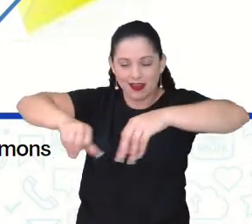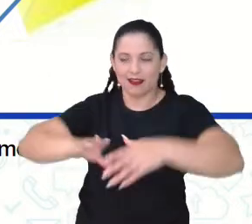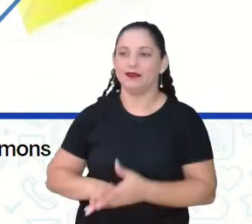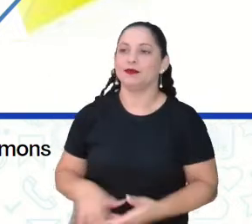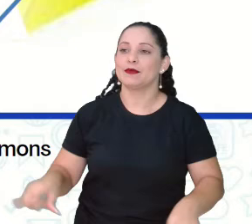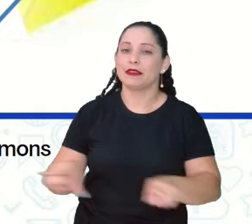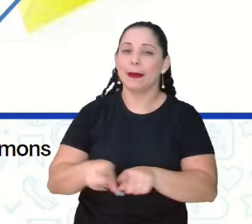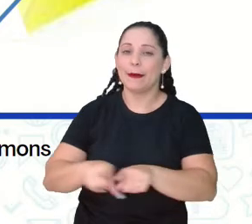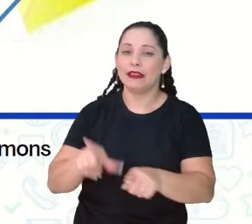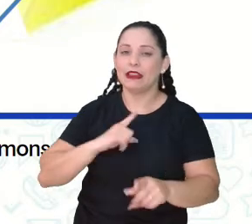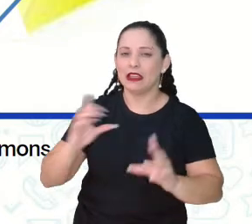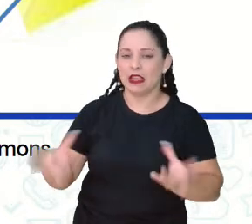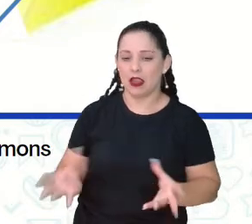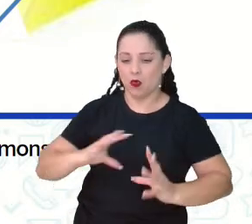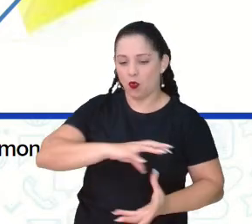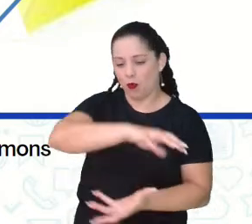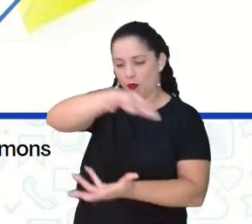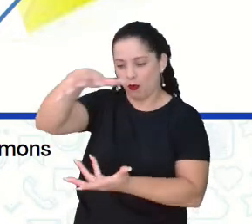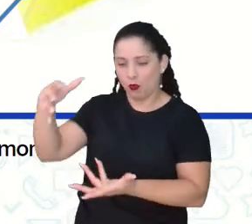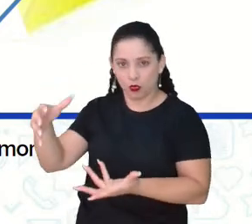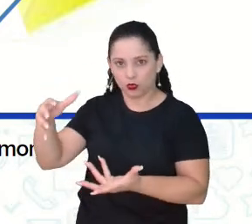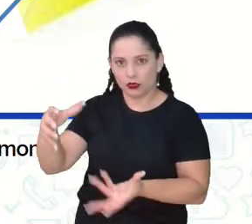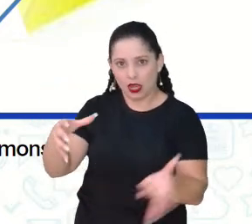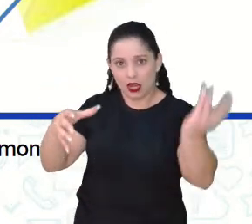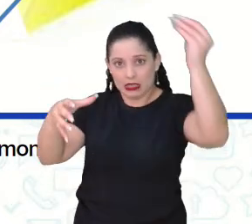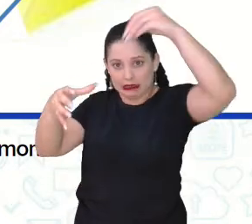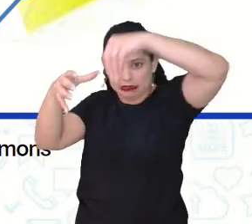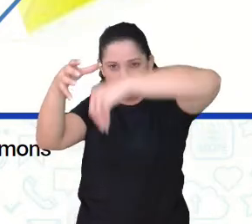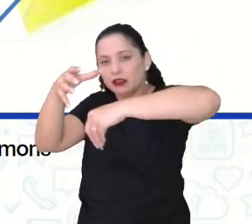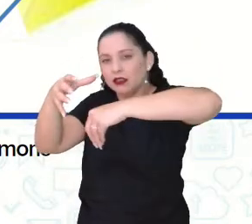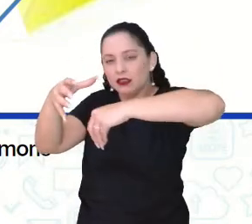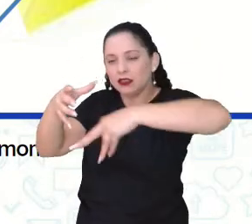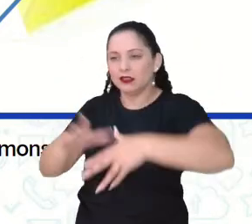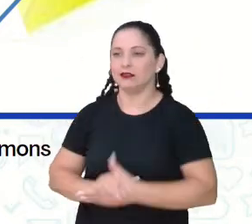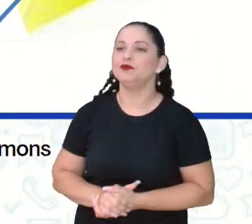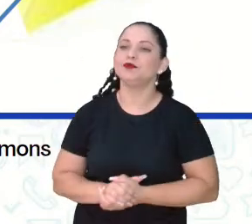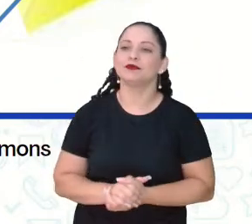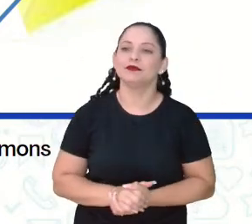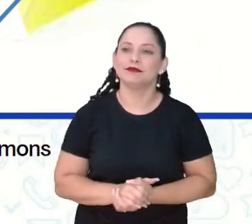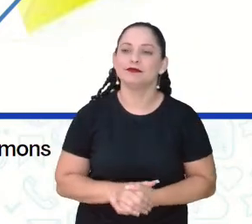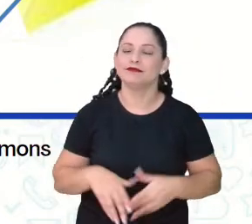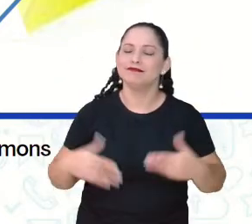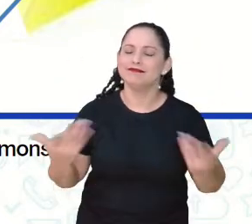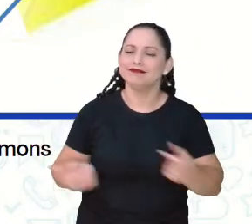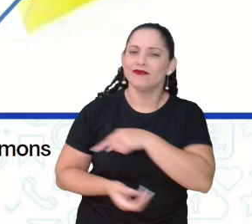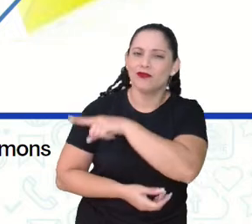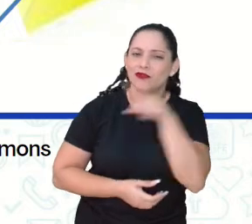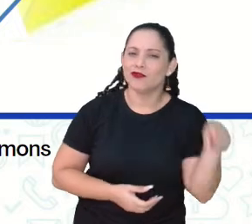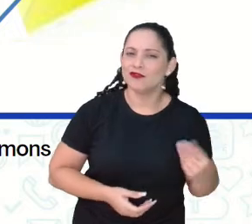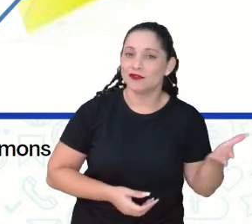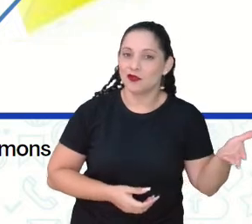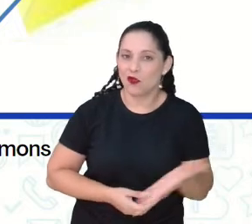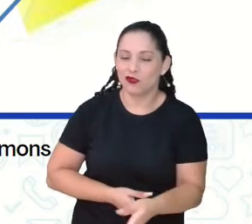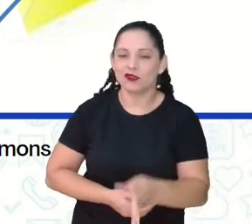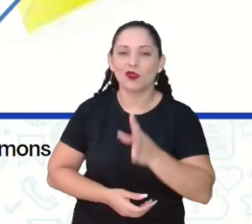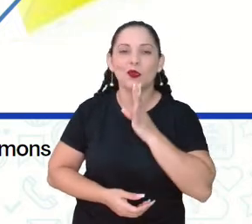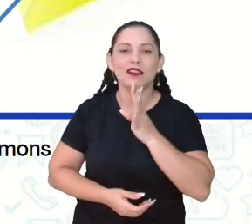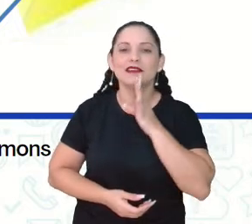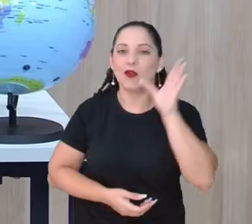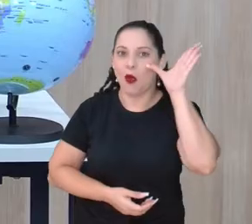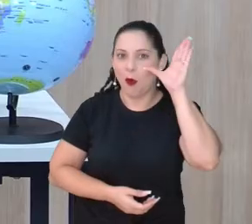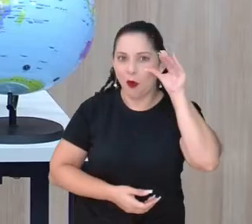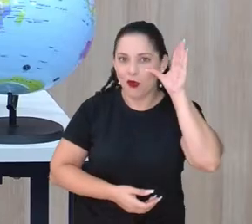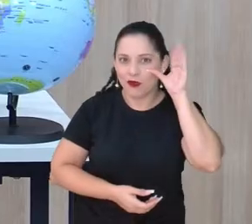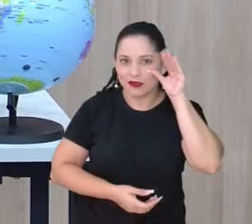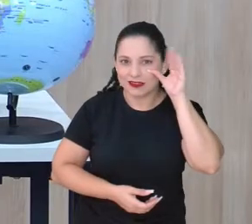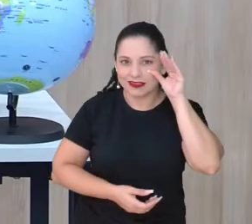núcleo. E o núcleo também se divide em núcleo externo e núcleo interno. Gente, vocês vão ver hoje uma curiosidade a respeito